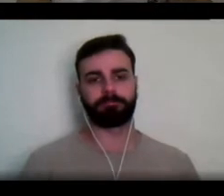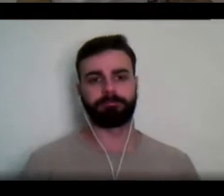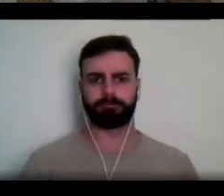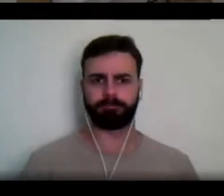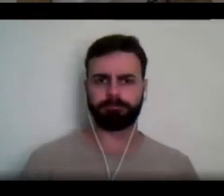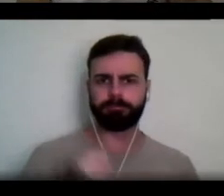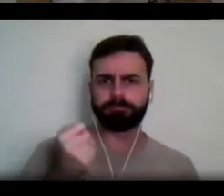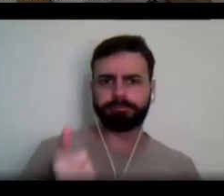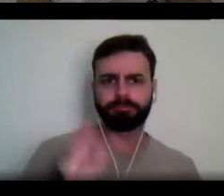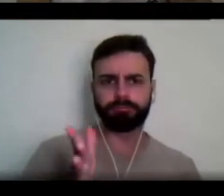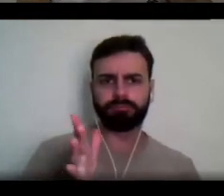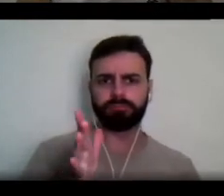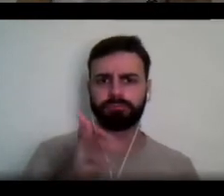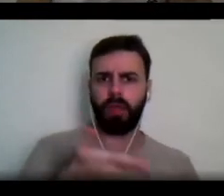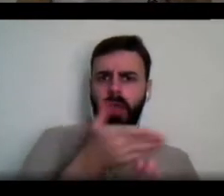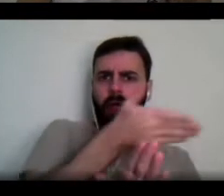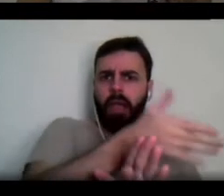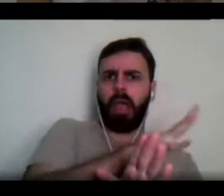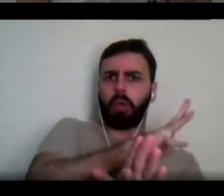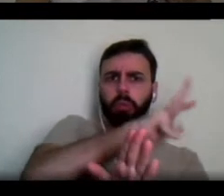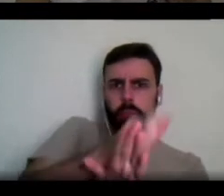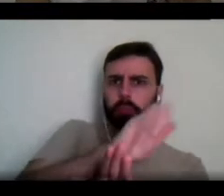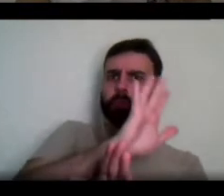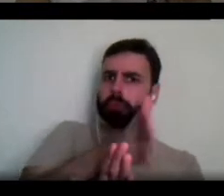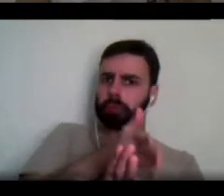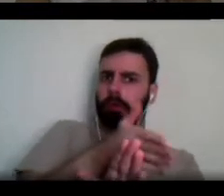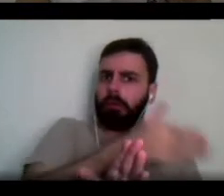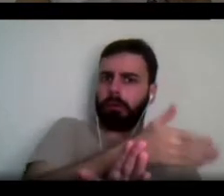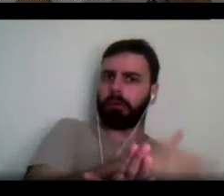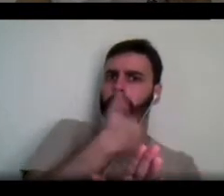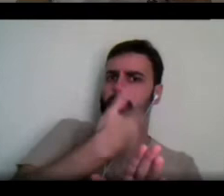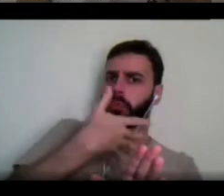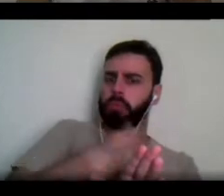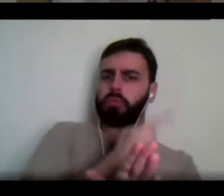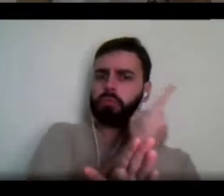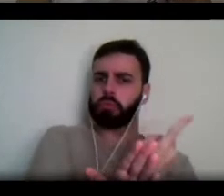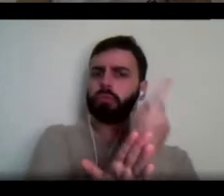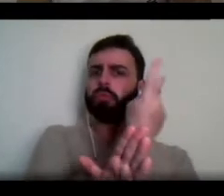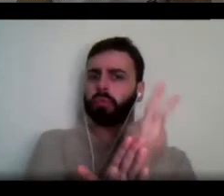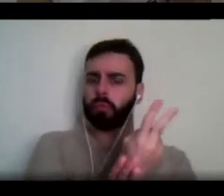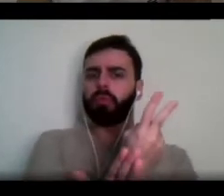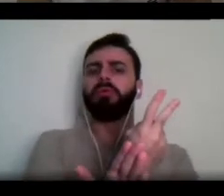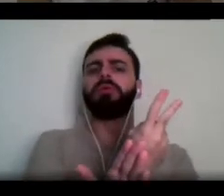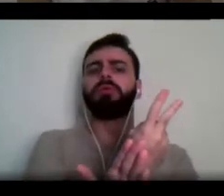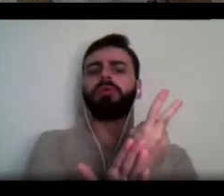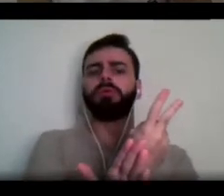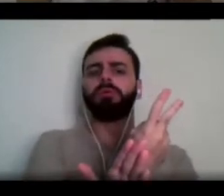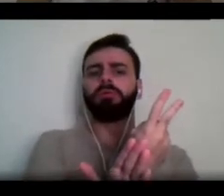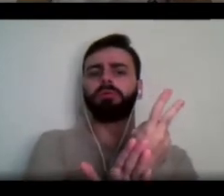é esse aqui já. A gente já fez isso tudo? Fez 1, 2...